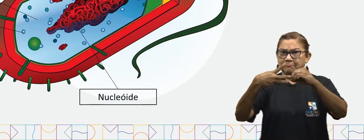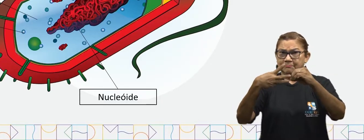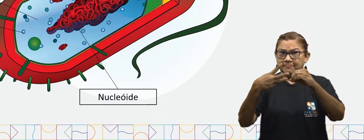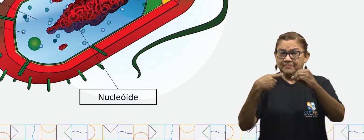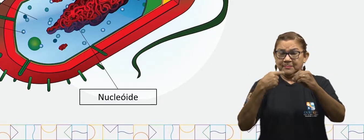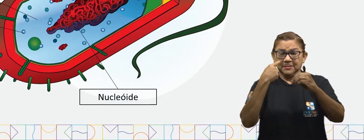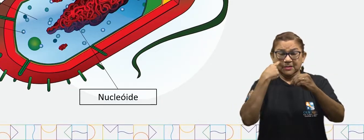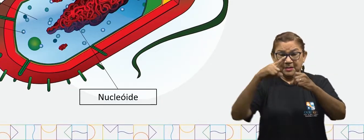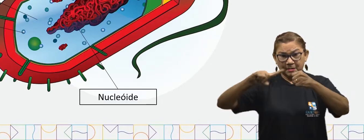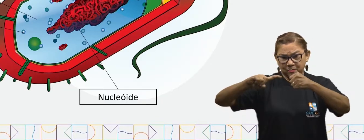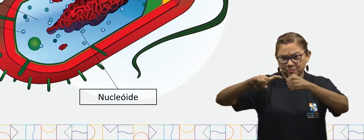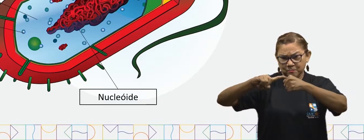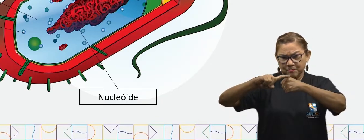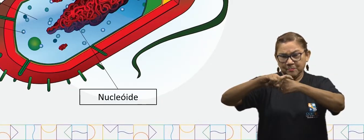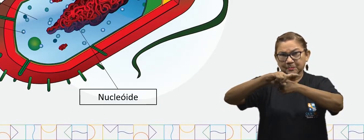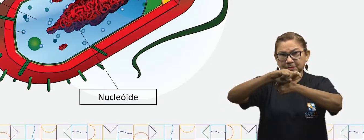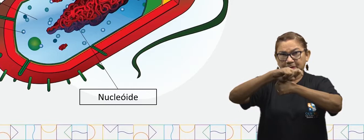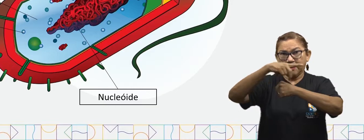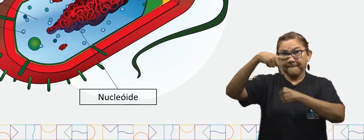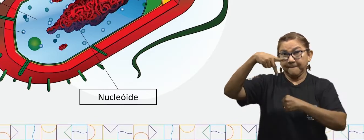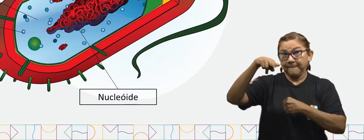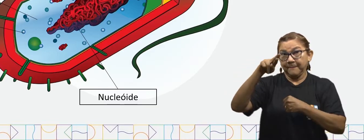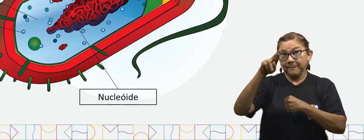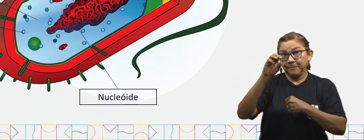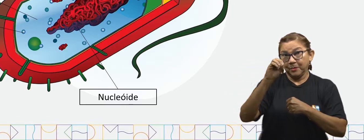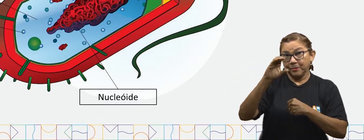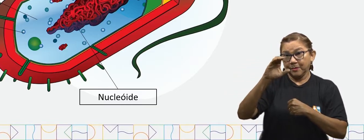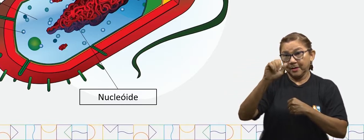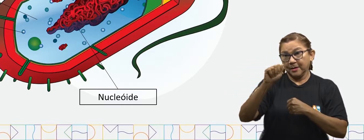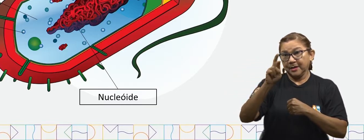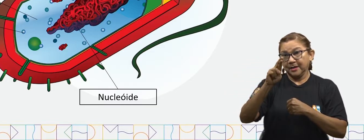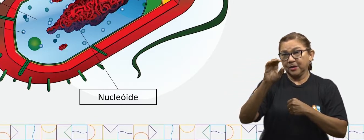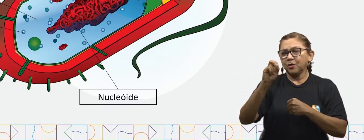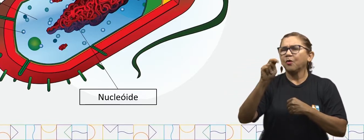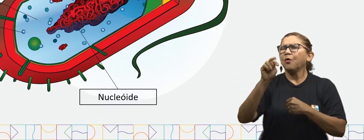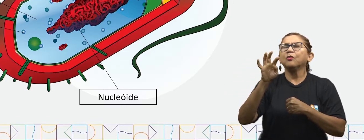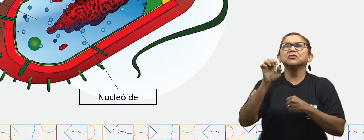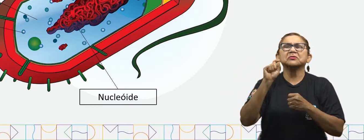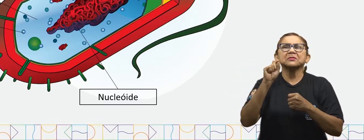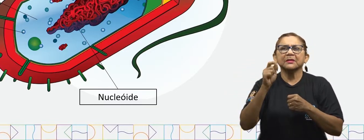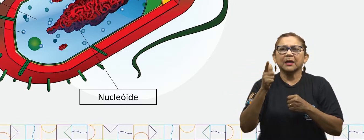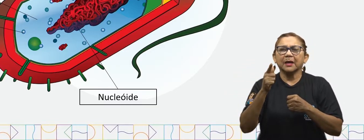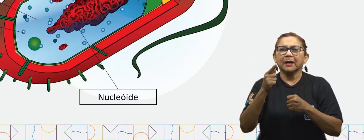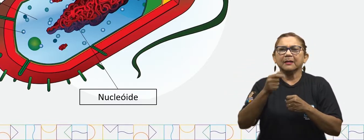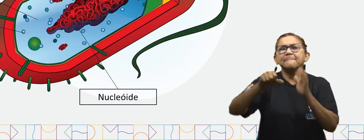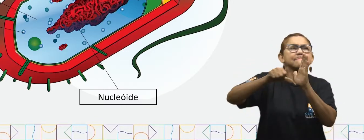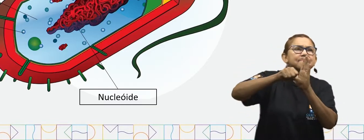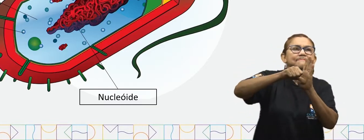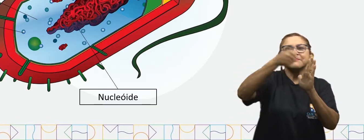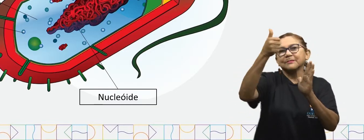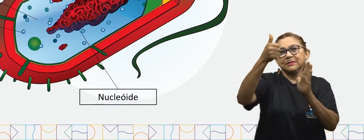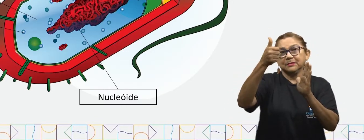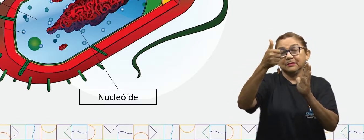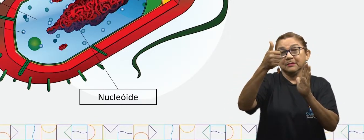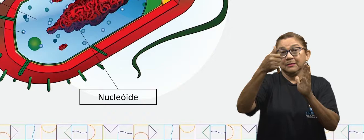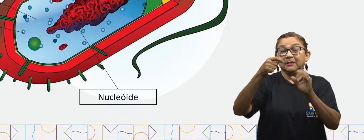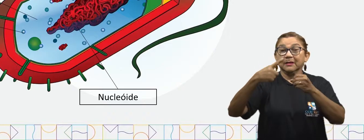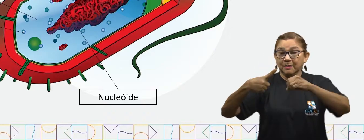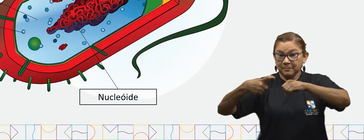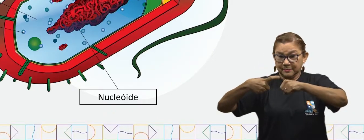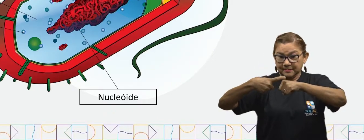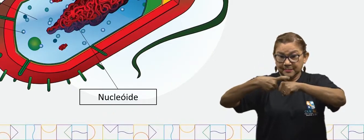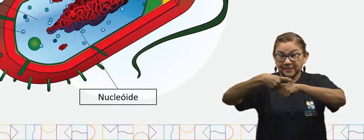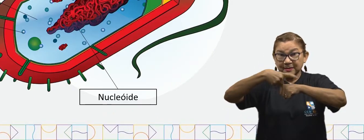é uma célula procarionte, ou seja, uma célula primitiva. A célula bacteriana